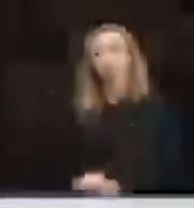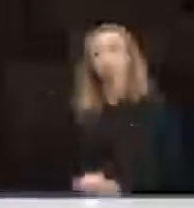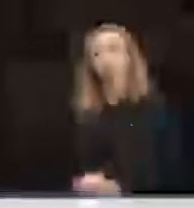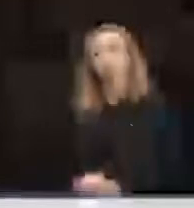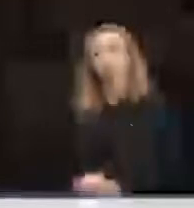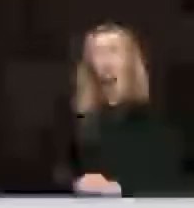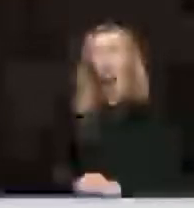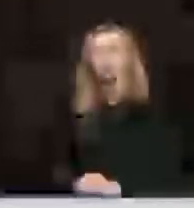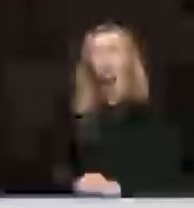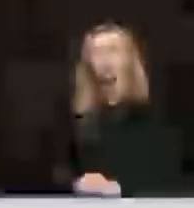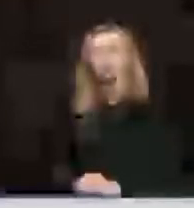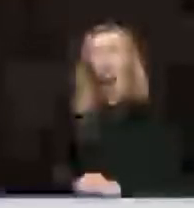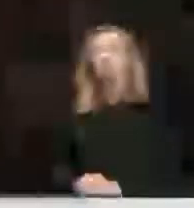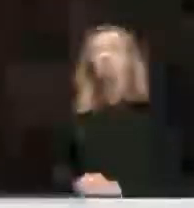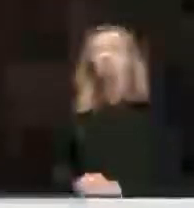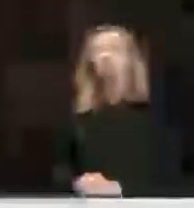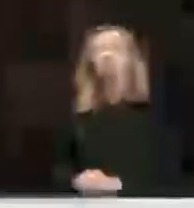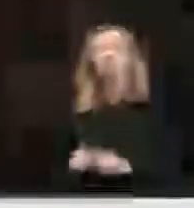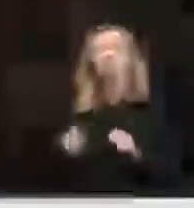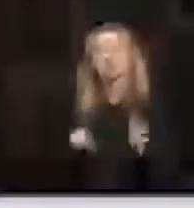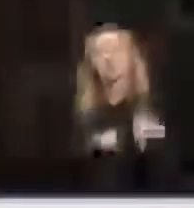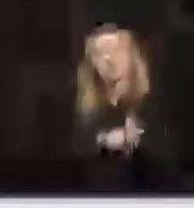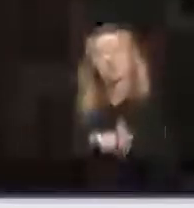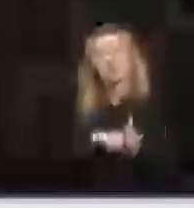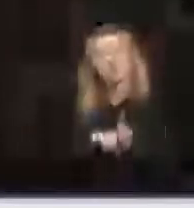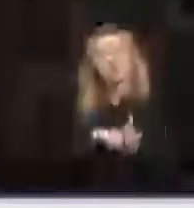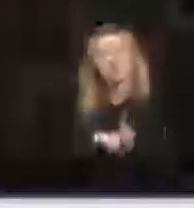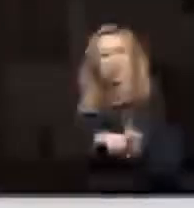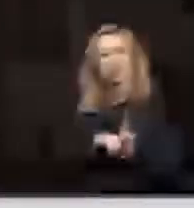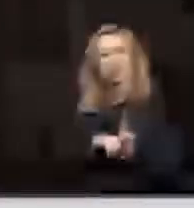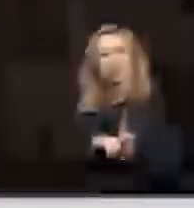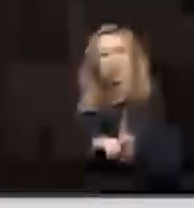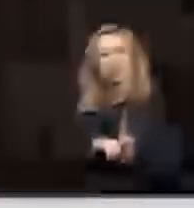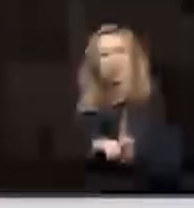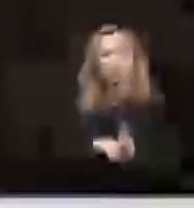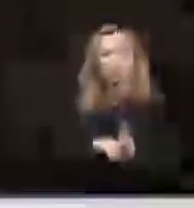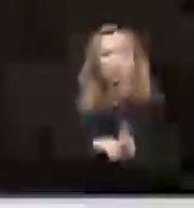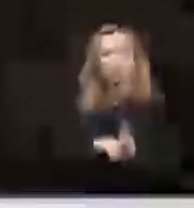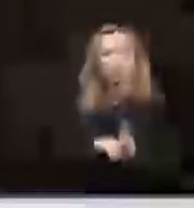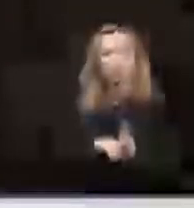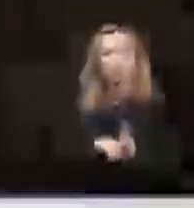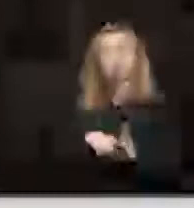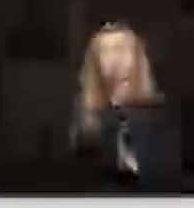de parcela das investigações no caso Marielle,